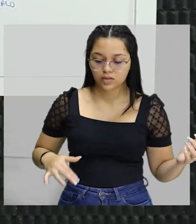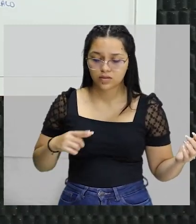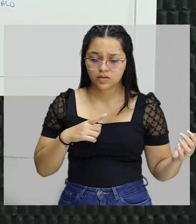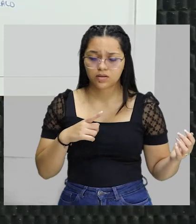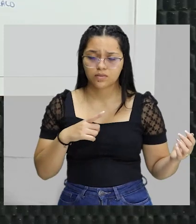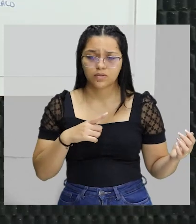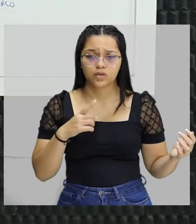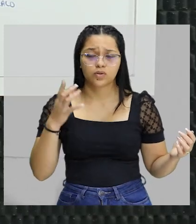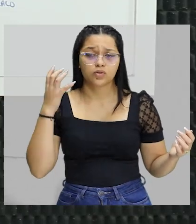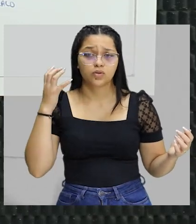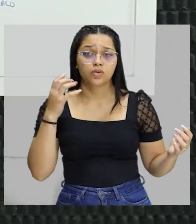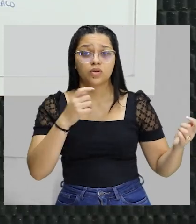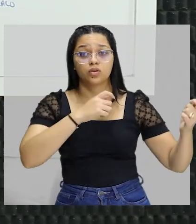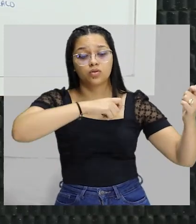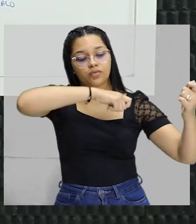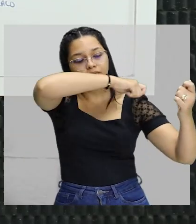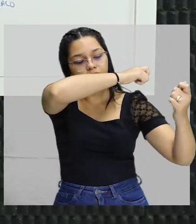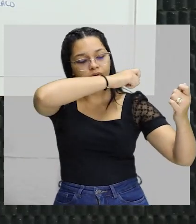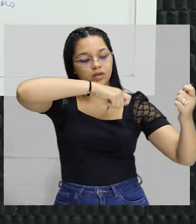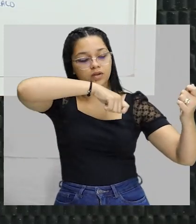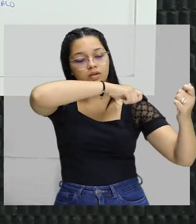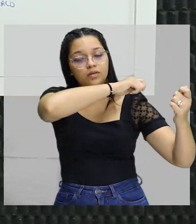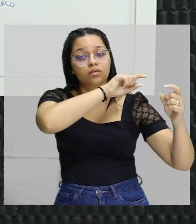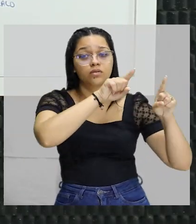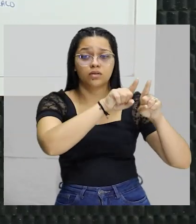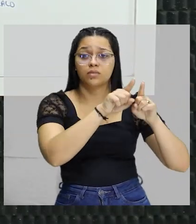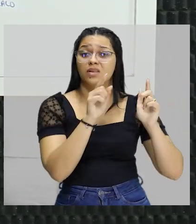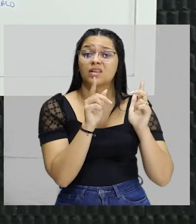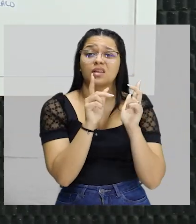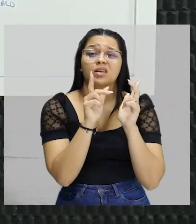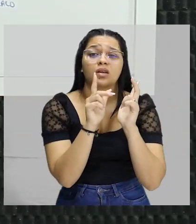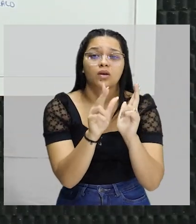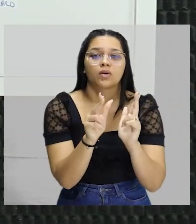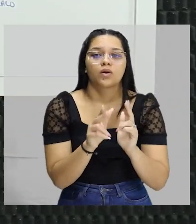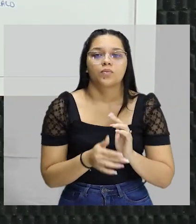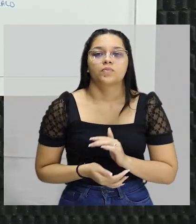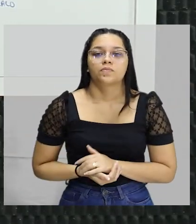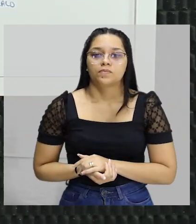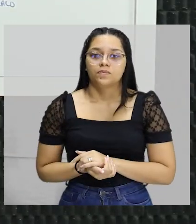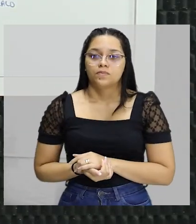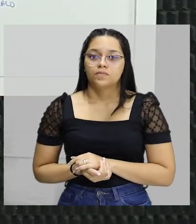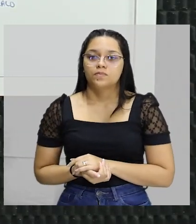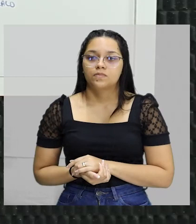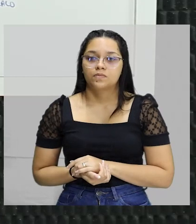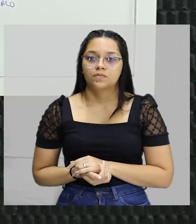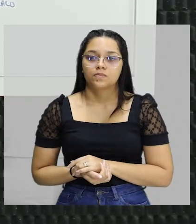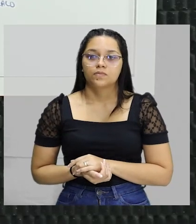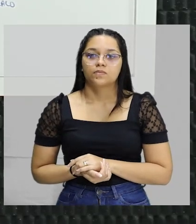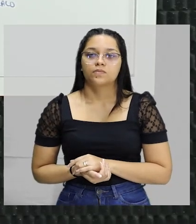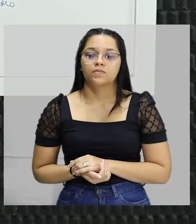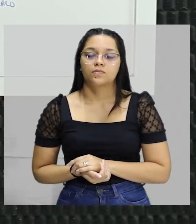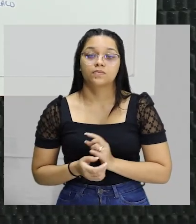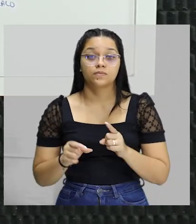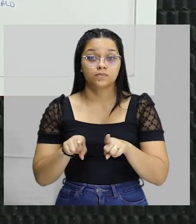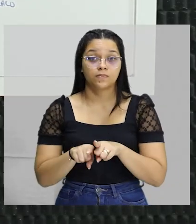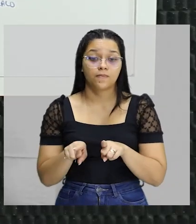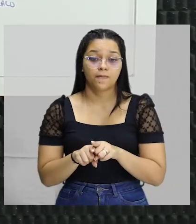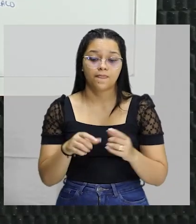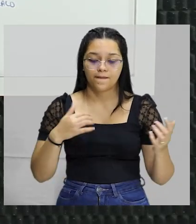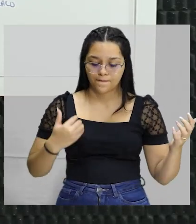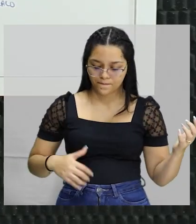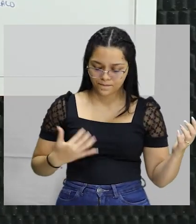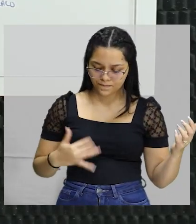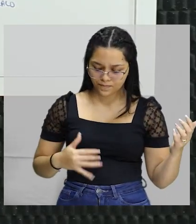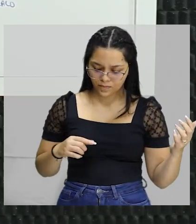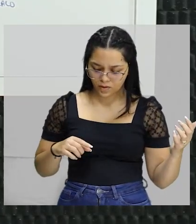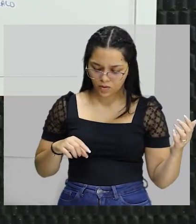som, e o violino vai também emitir essa mesma frequência, certo? Ou seja, o violão emitiu